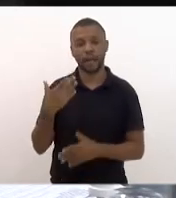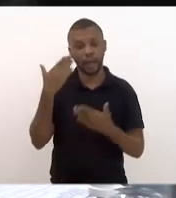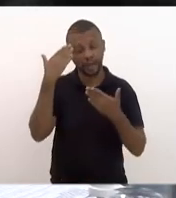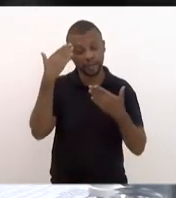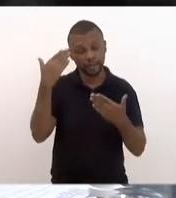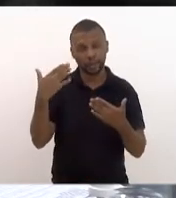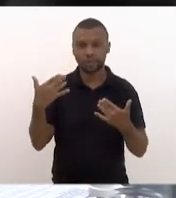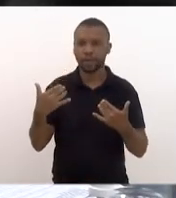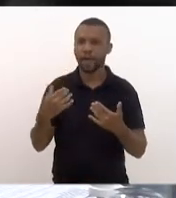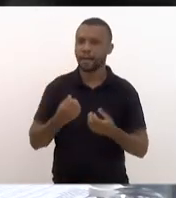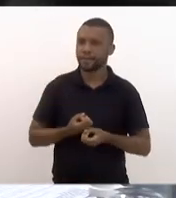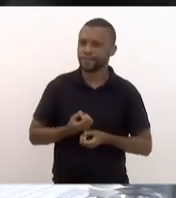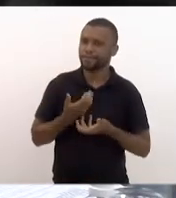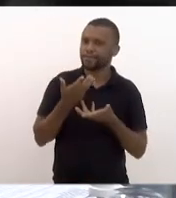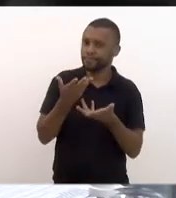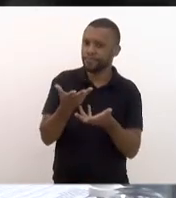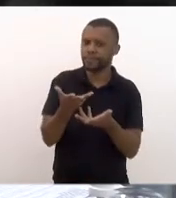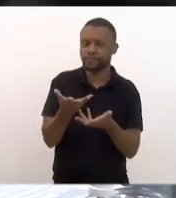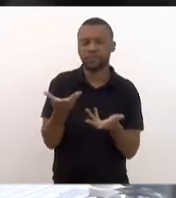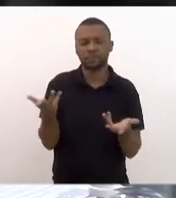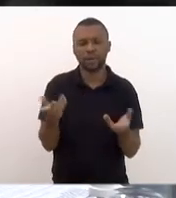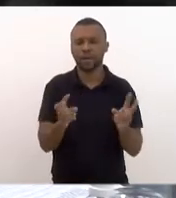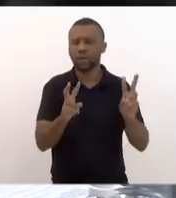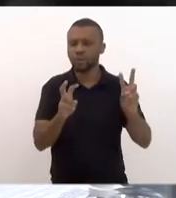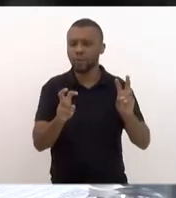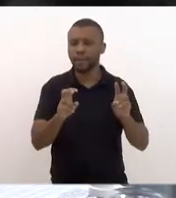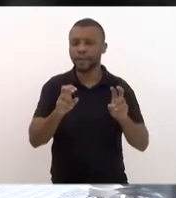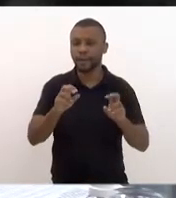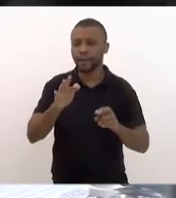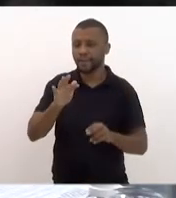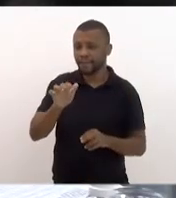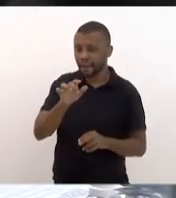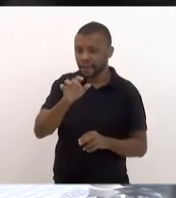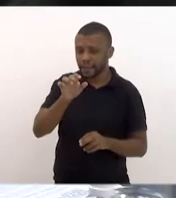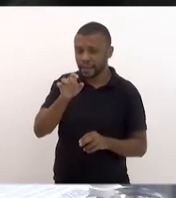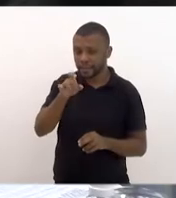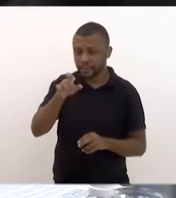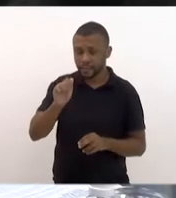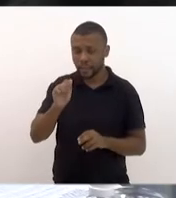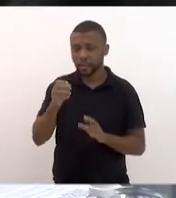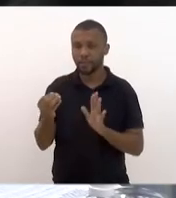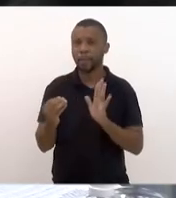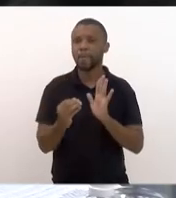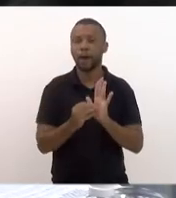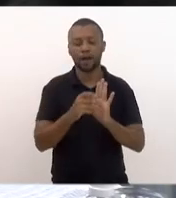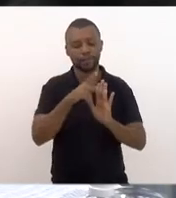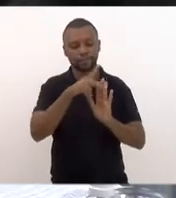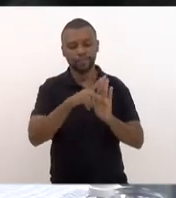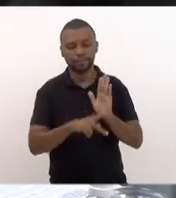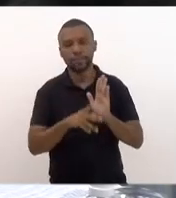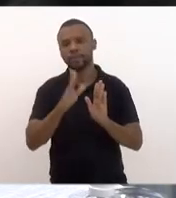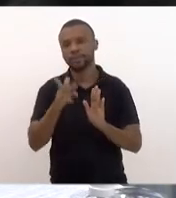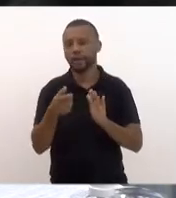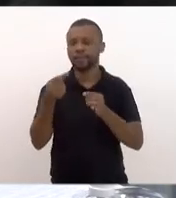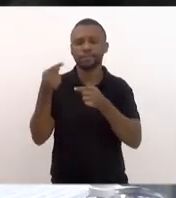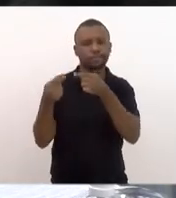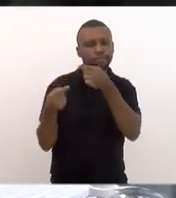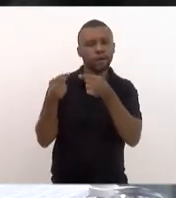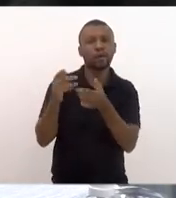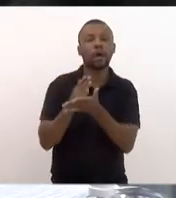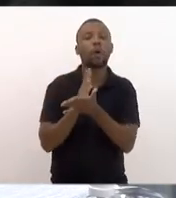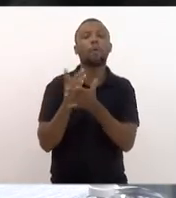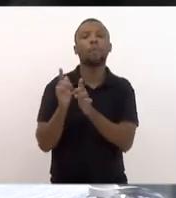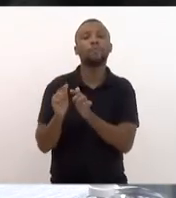manifestação. De fato, essa questão da faixa que foi colocada no projeto, já foi objeto aqui de algumas